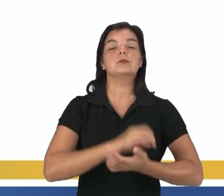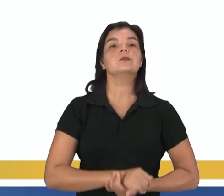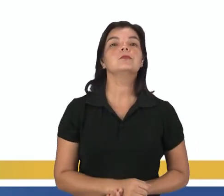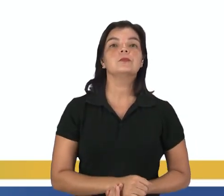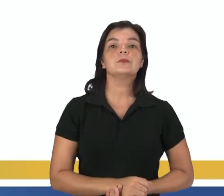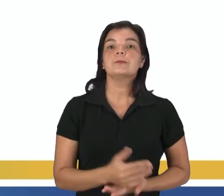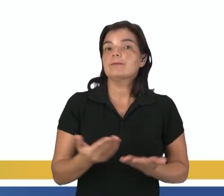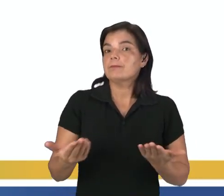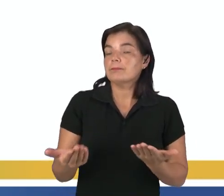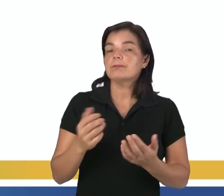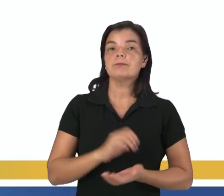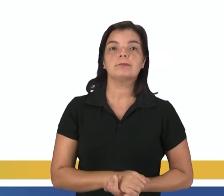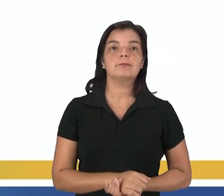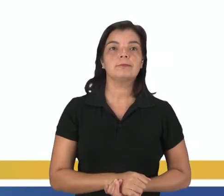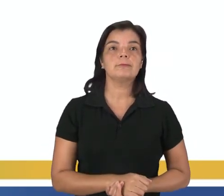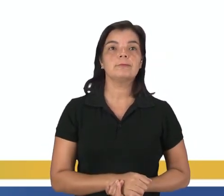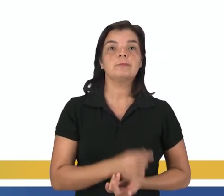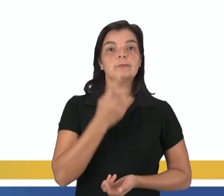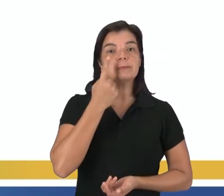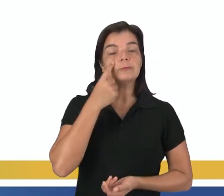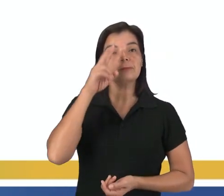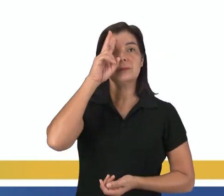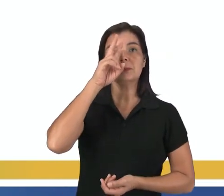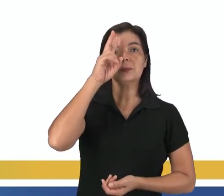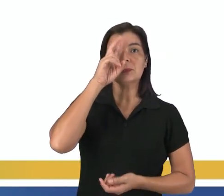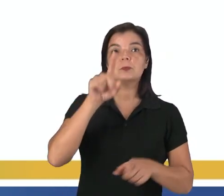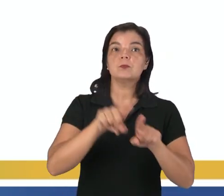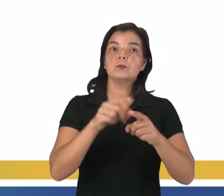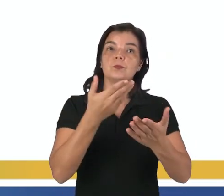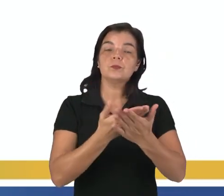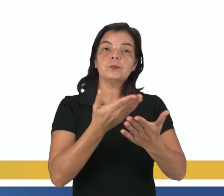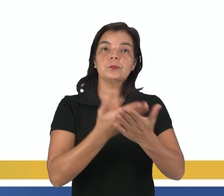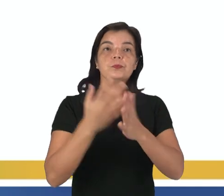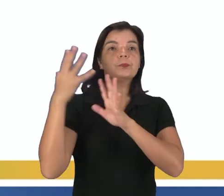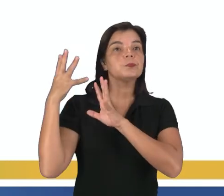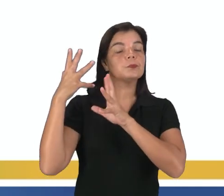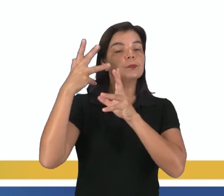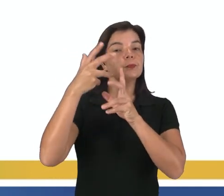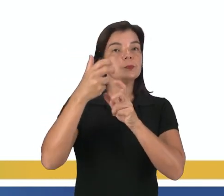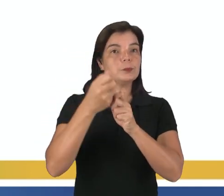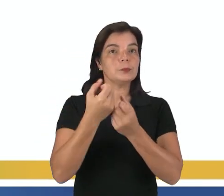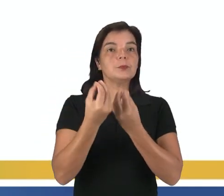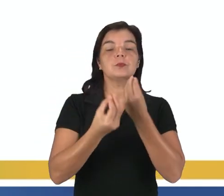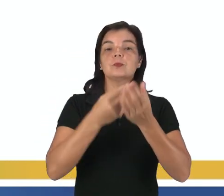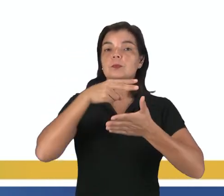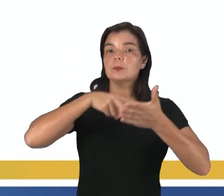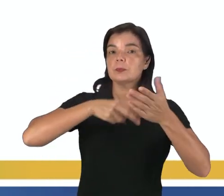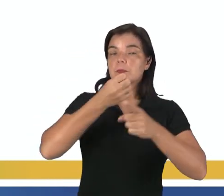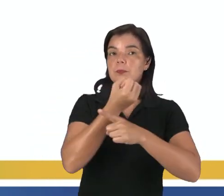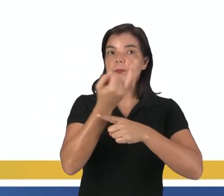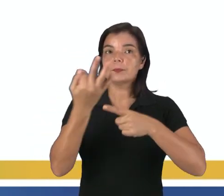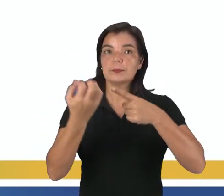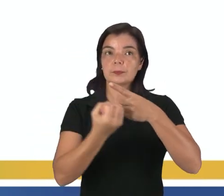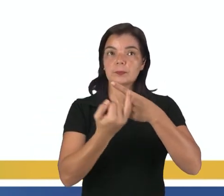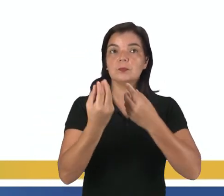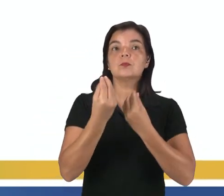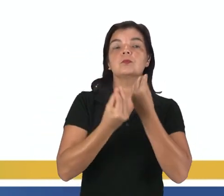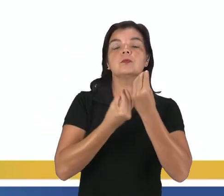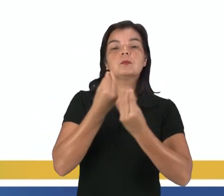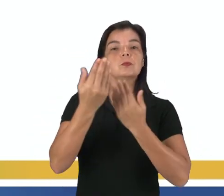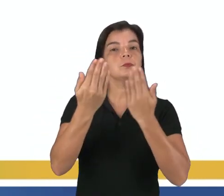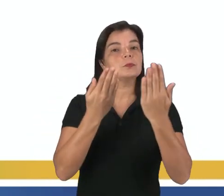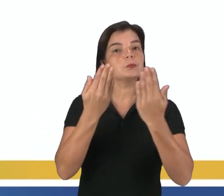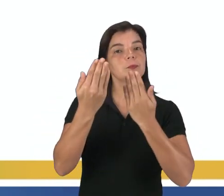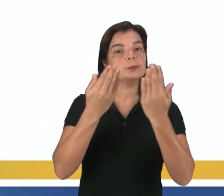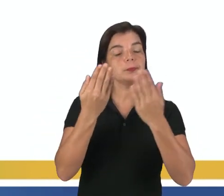Bom, então, lembre-se que na nossa aula de hoje, né, nós relembramos como se lê uma fração e